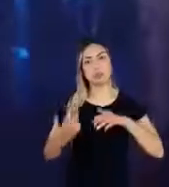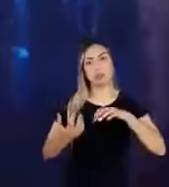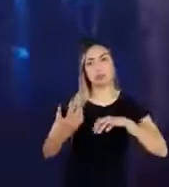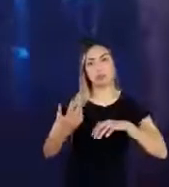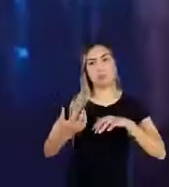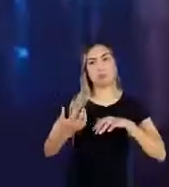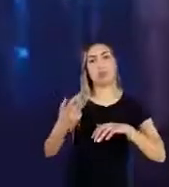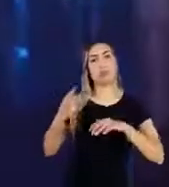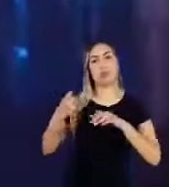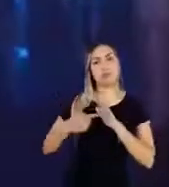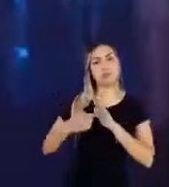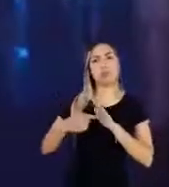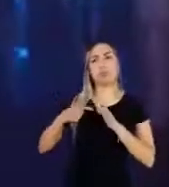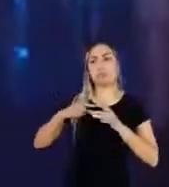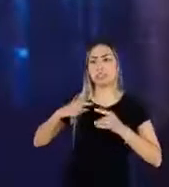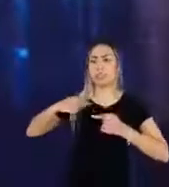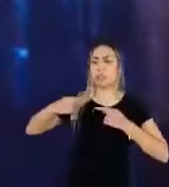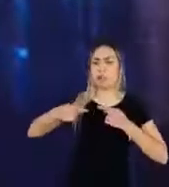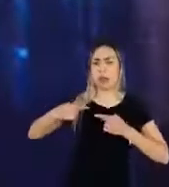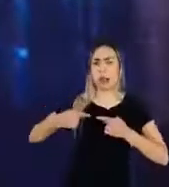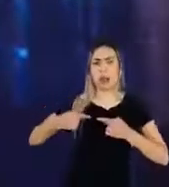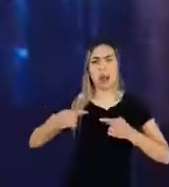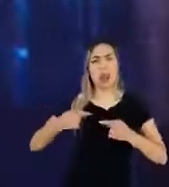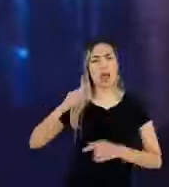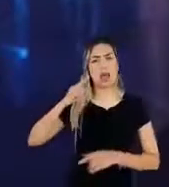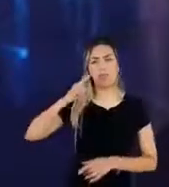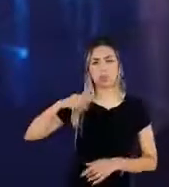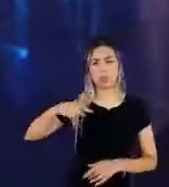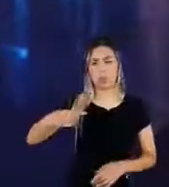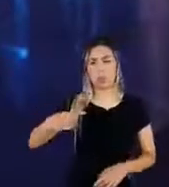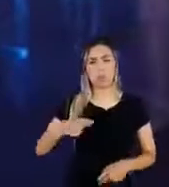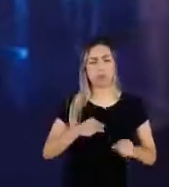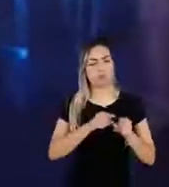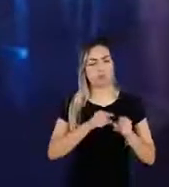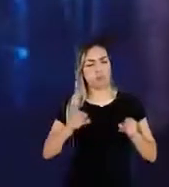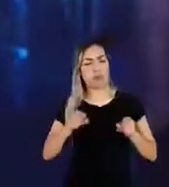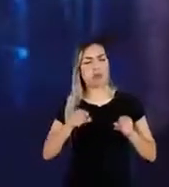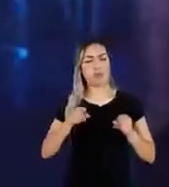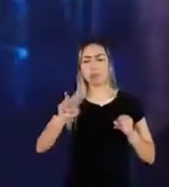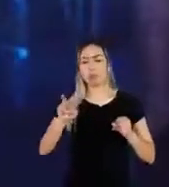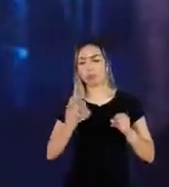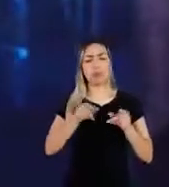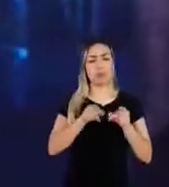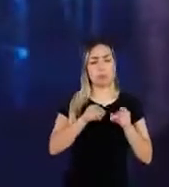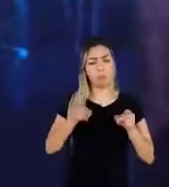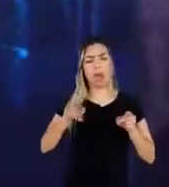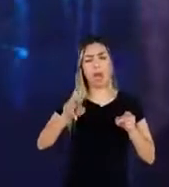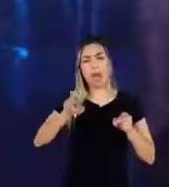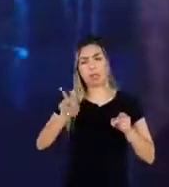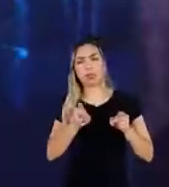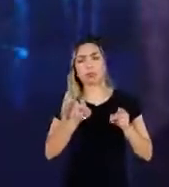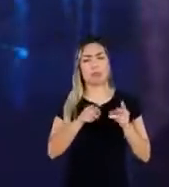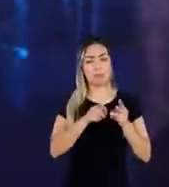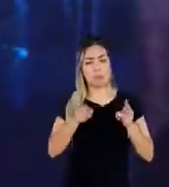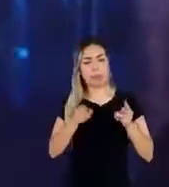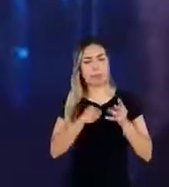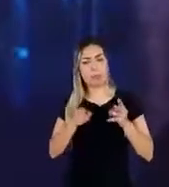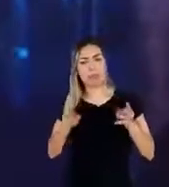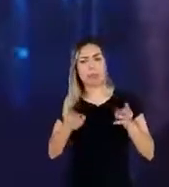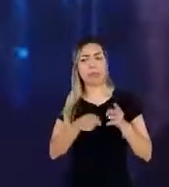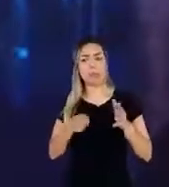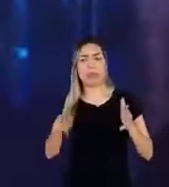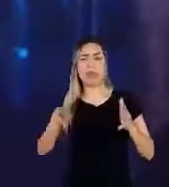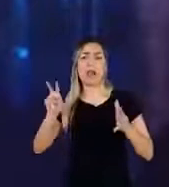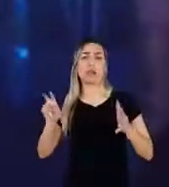é contínuo. Não tem uma semana que não tenha um assunto novo. Eu até, na minha fala, passei por cima da questão da